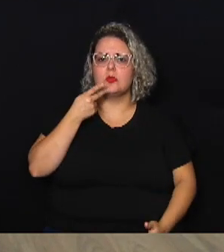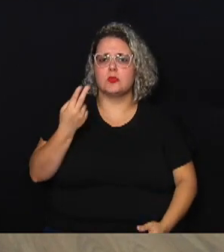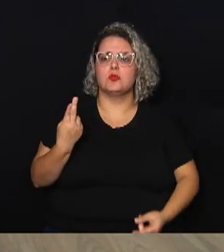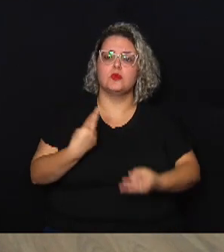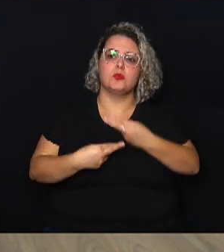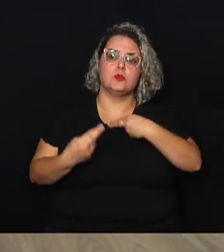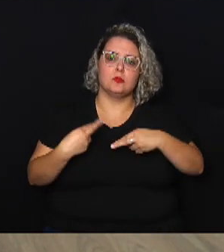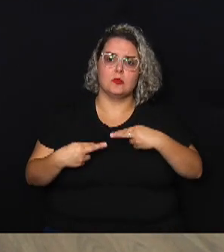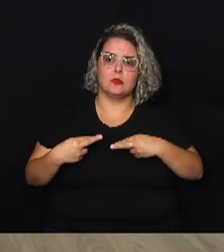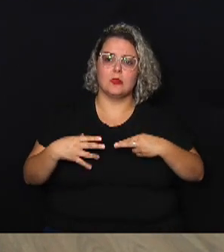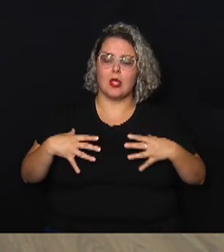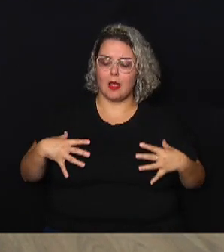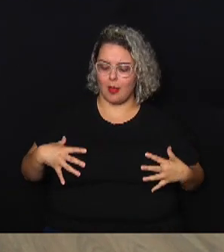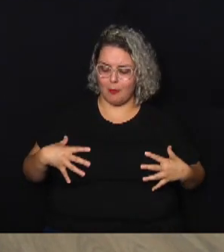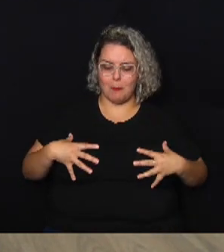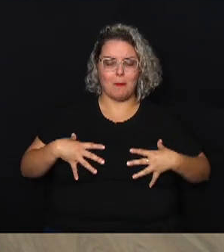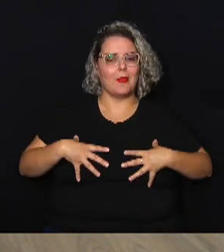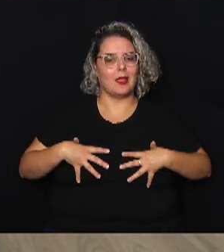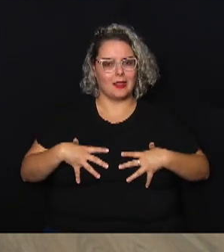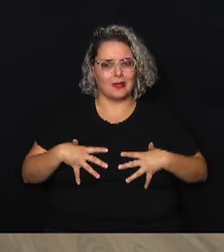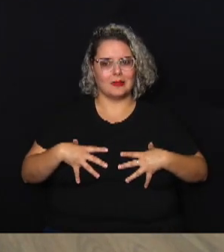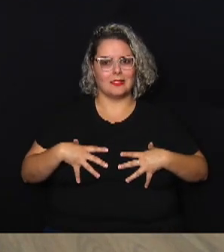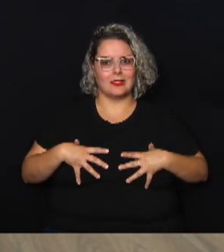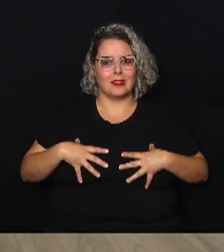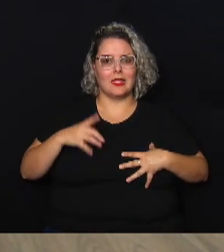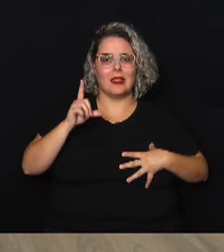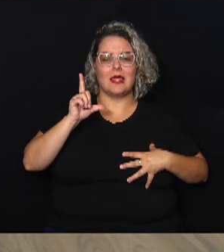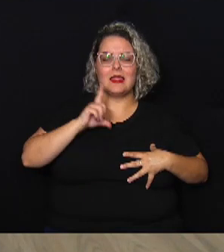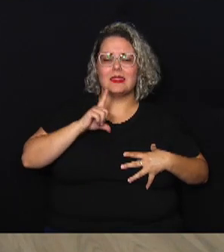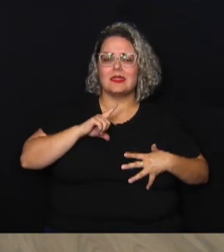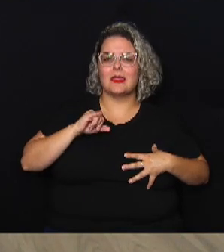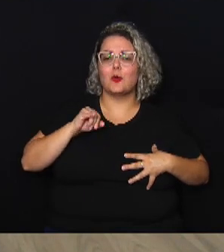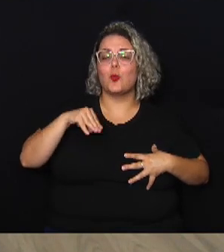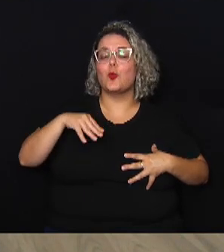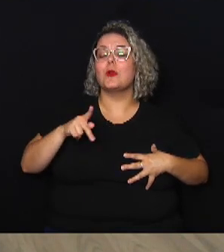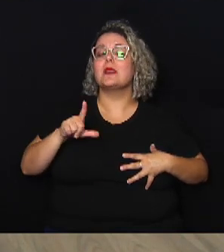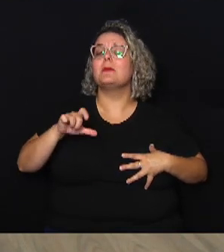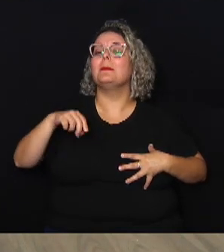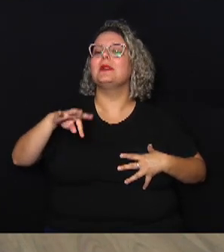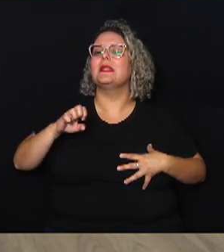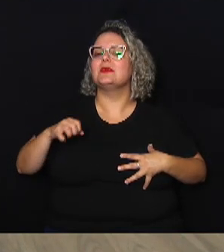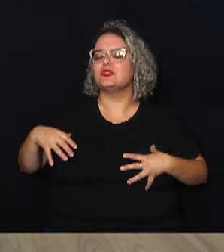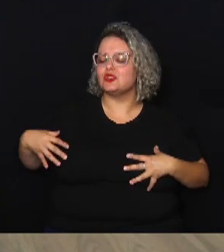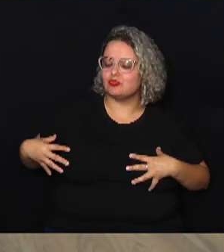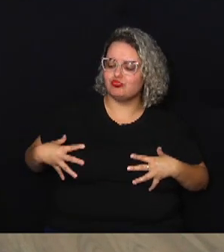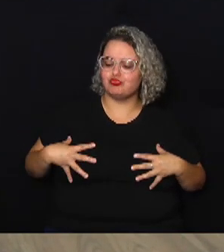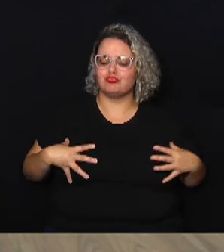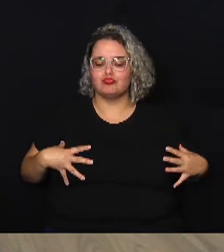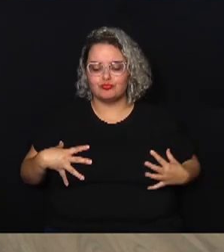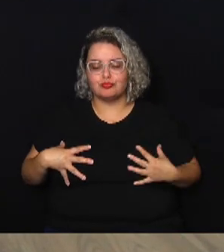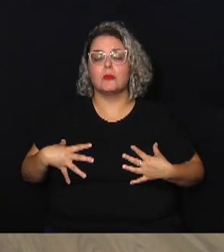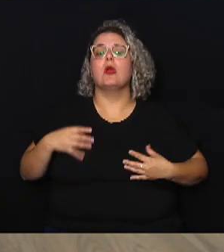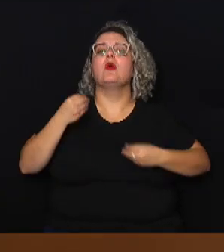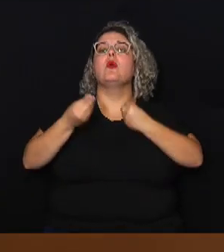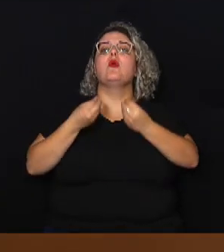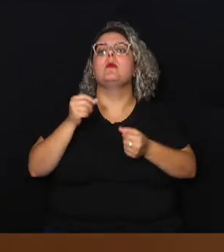relacionados à mama. Tem o implante, o que seria, como ele é feito?